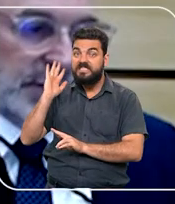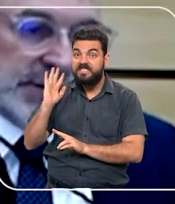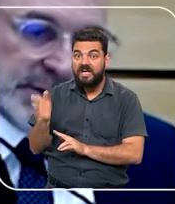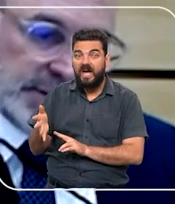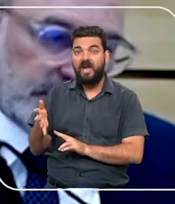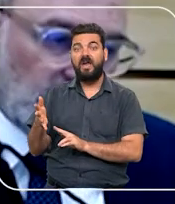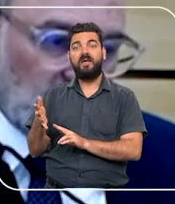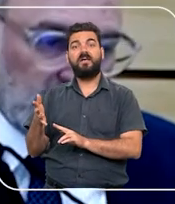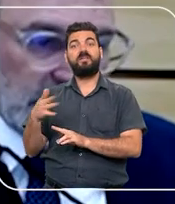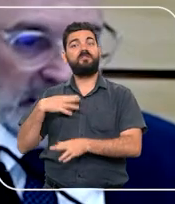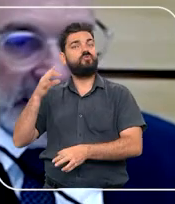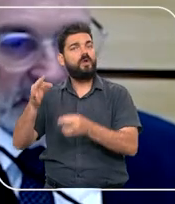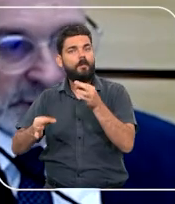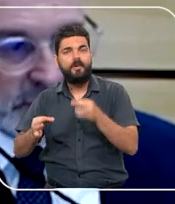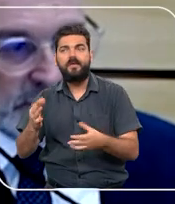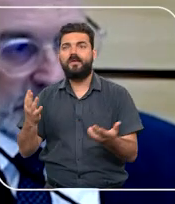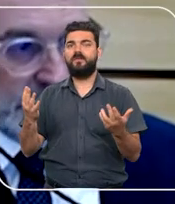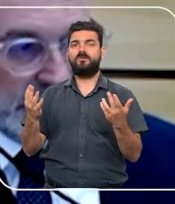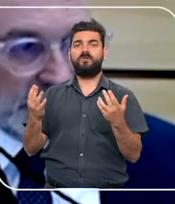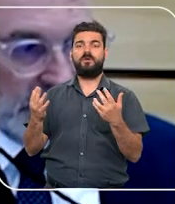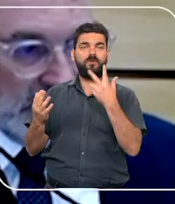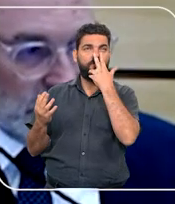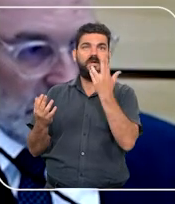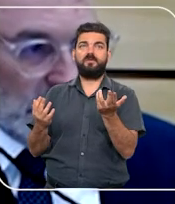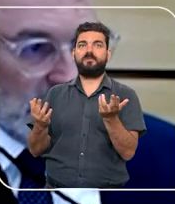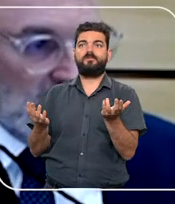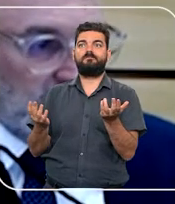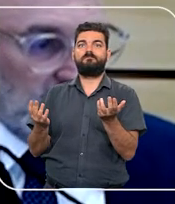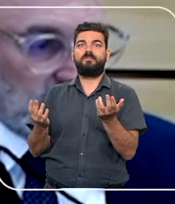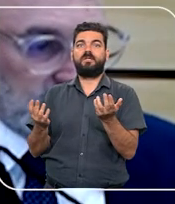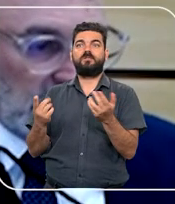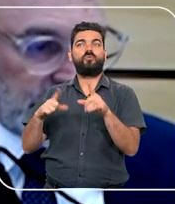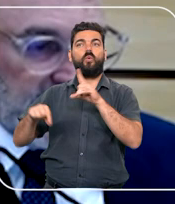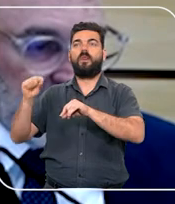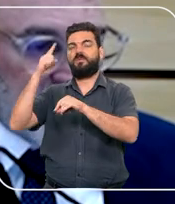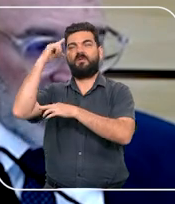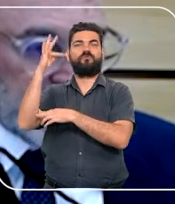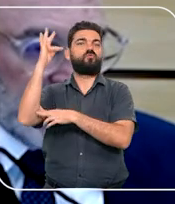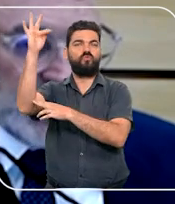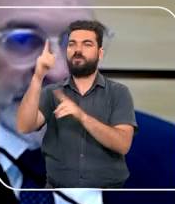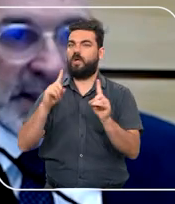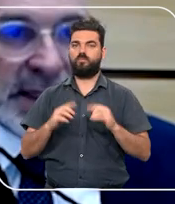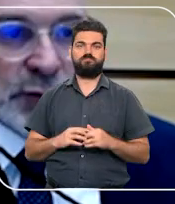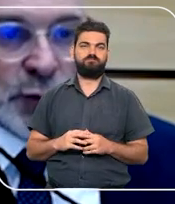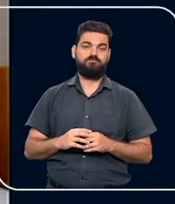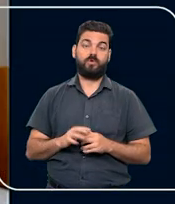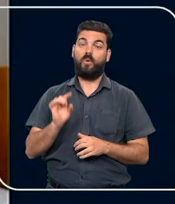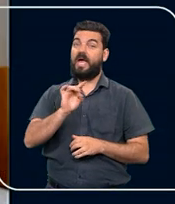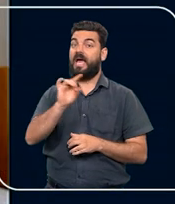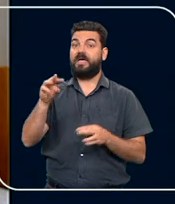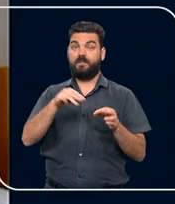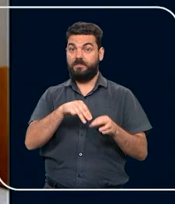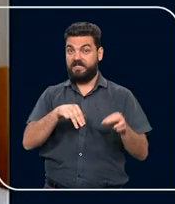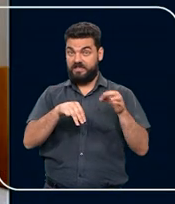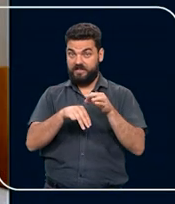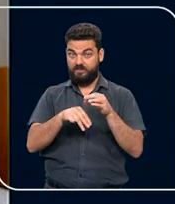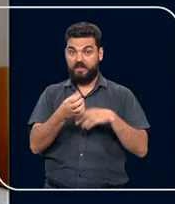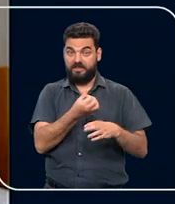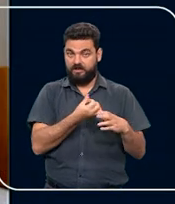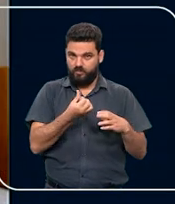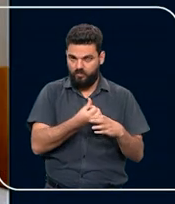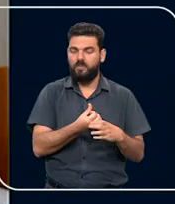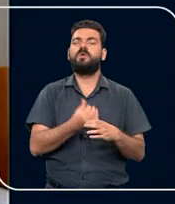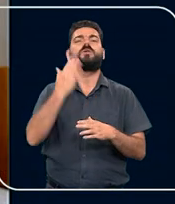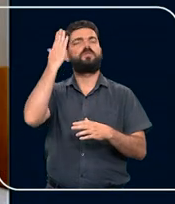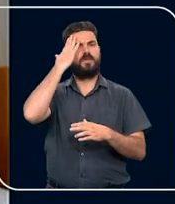aquelas que já se submeteram à jurisdição não podendo haver menção para casos futuros os demais ministros da